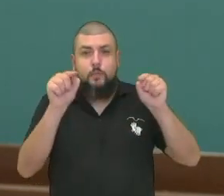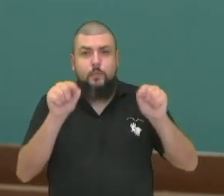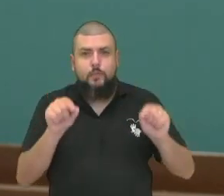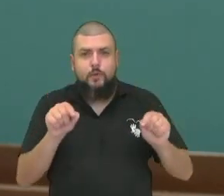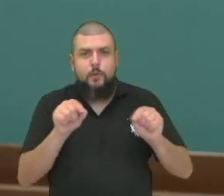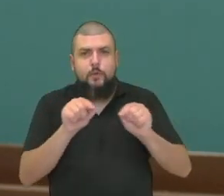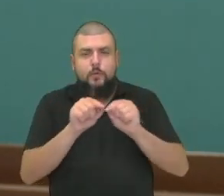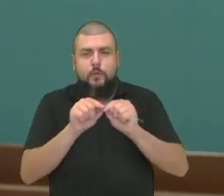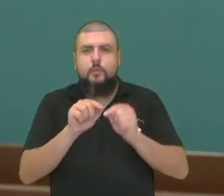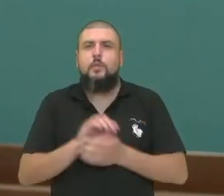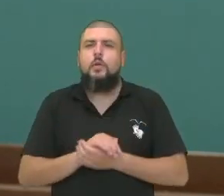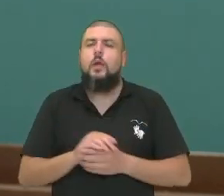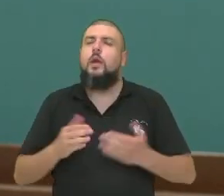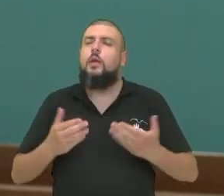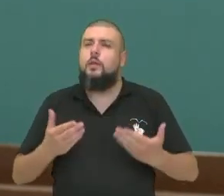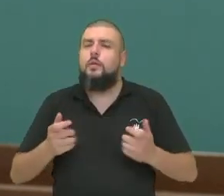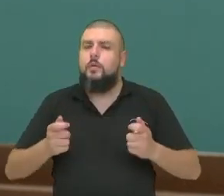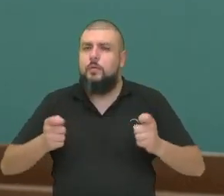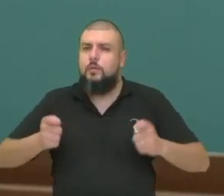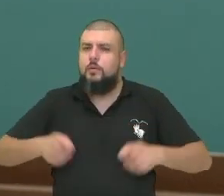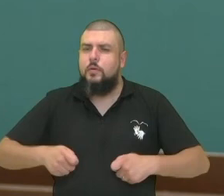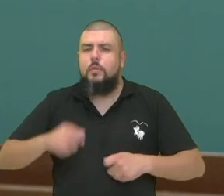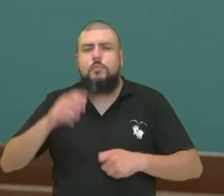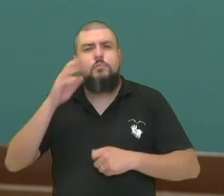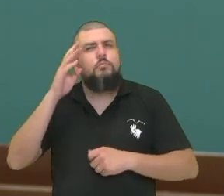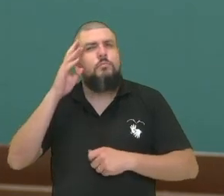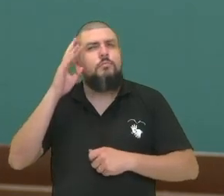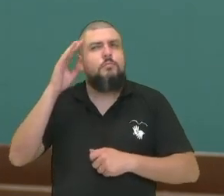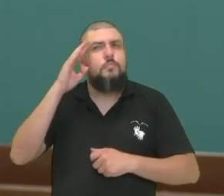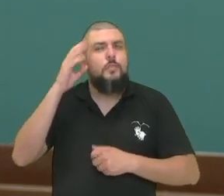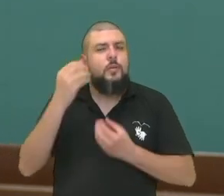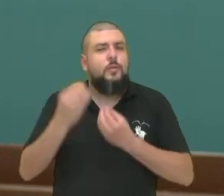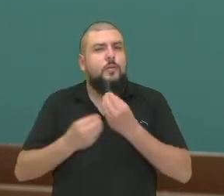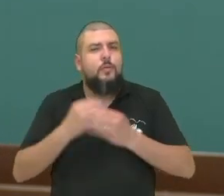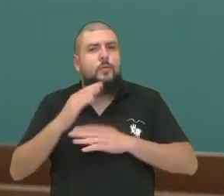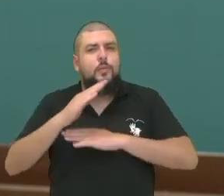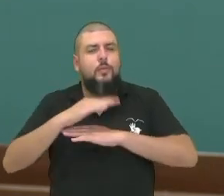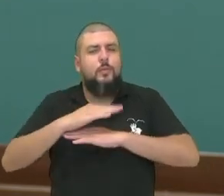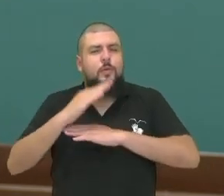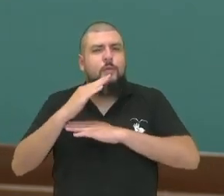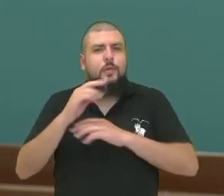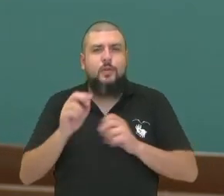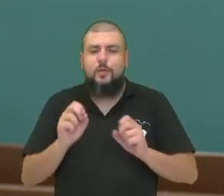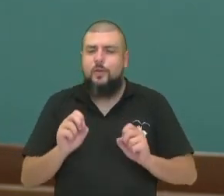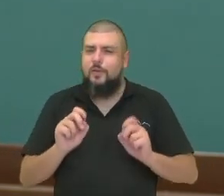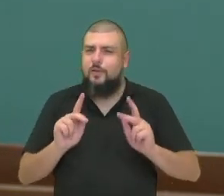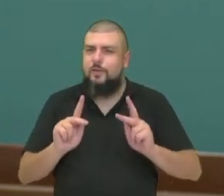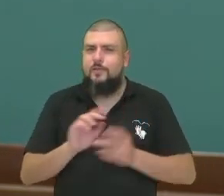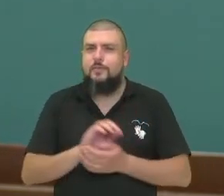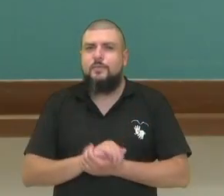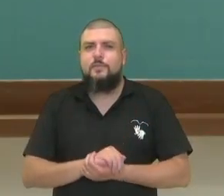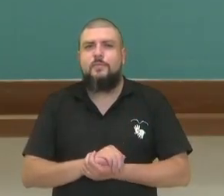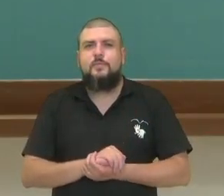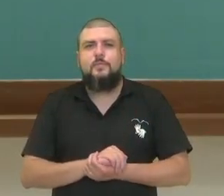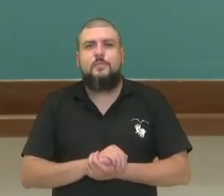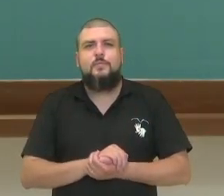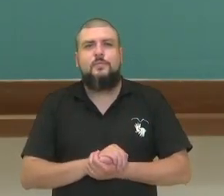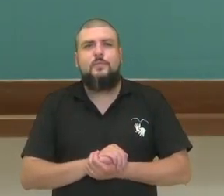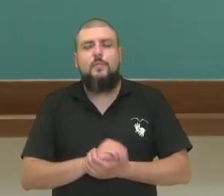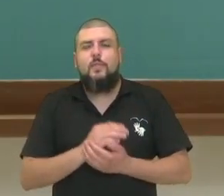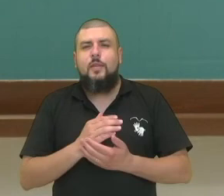nessas situações Mas conseguimos trabalhar várias ideias iniciais de ângulo tá bom belezinha mas Joy então